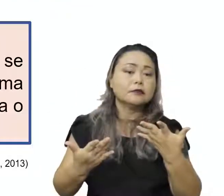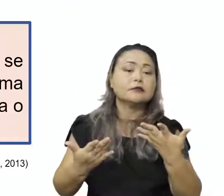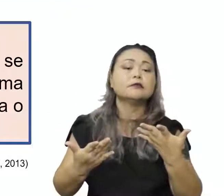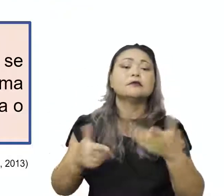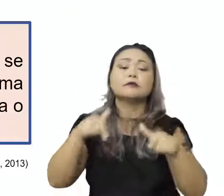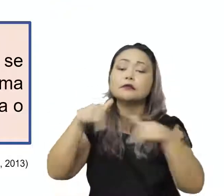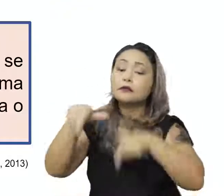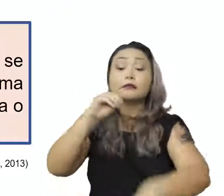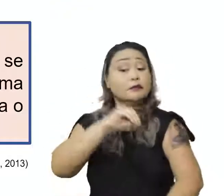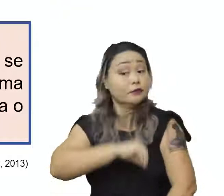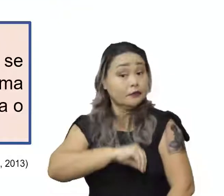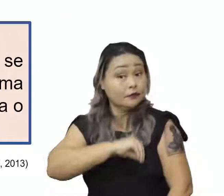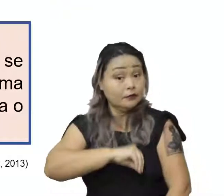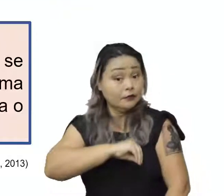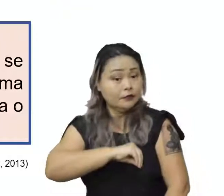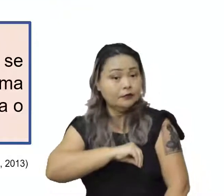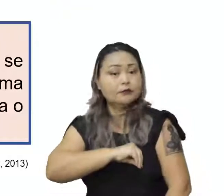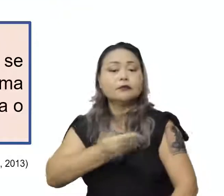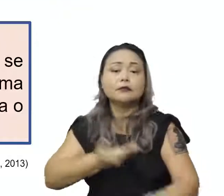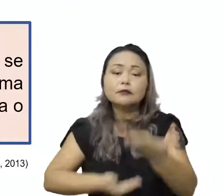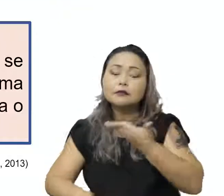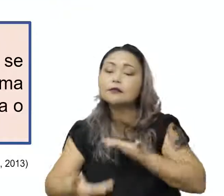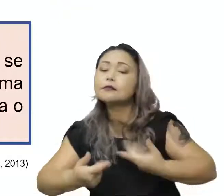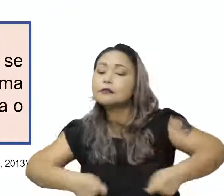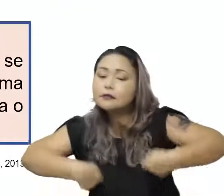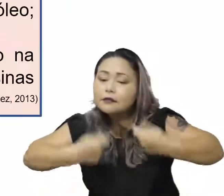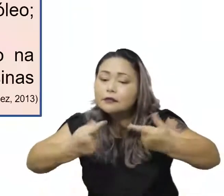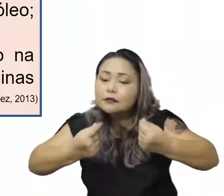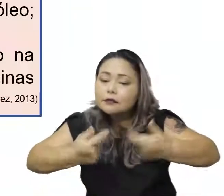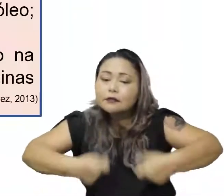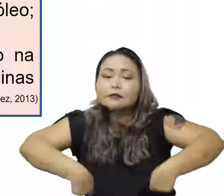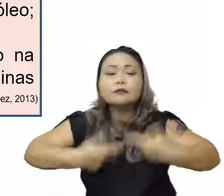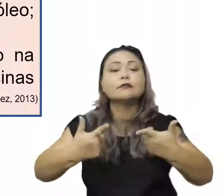Trabalho assalariado, mercado consumidor,